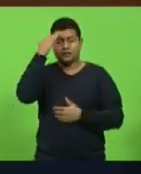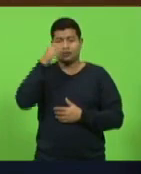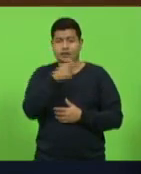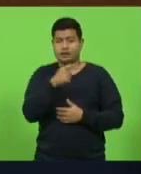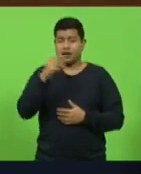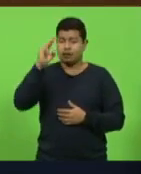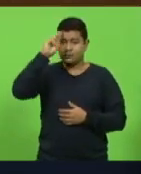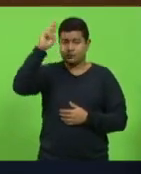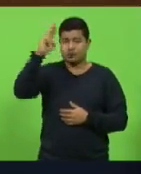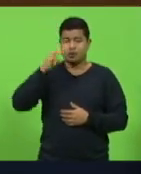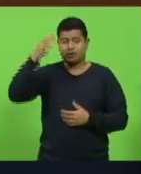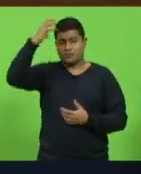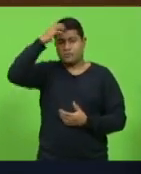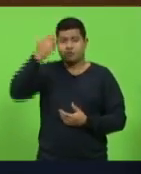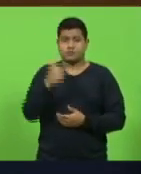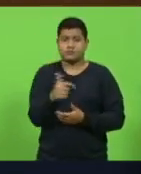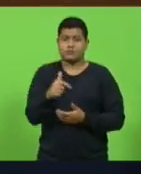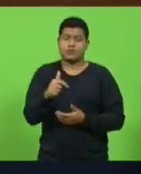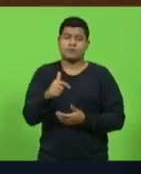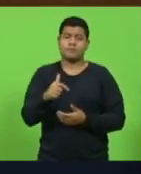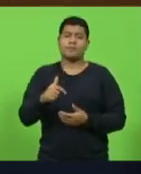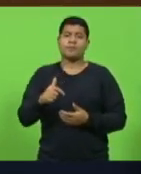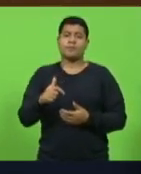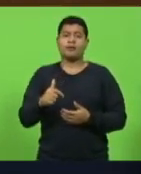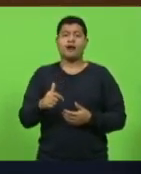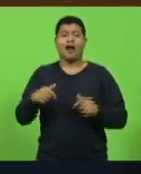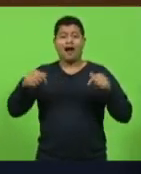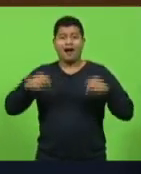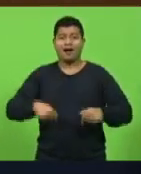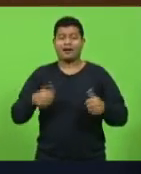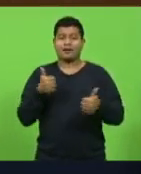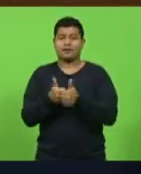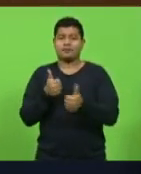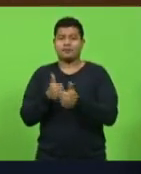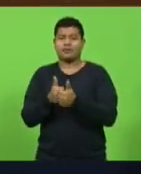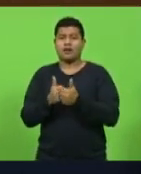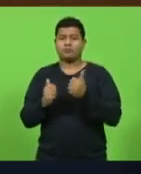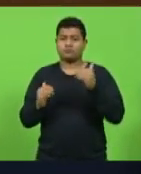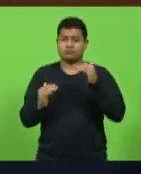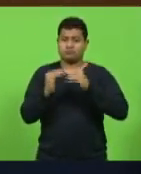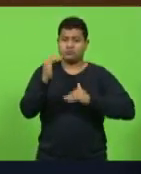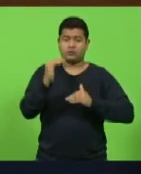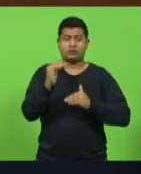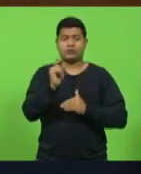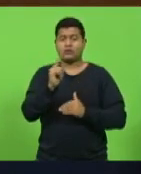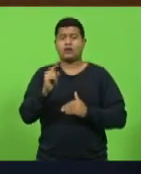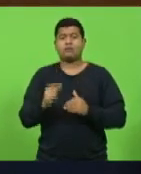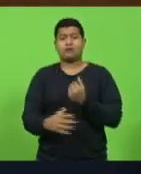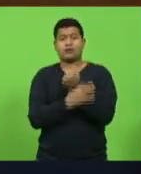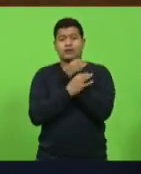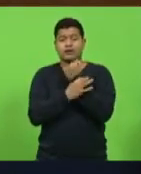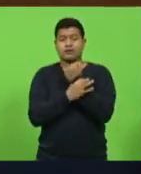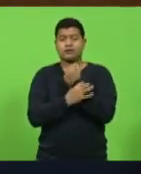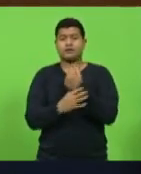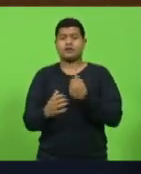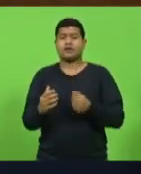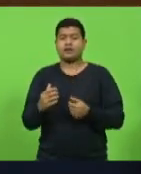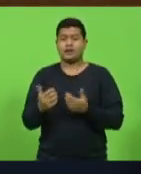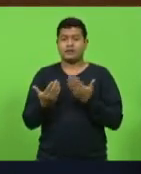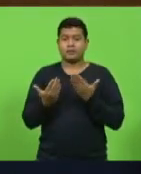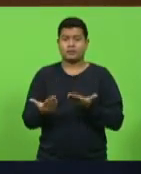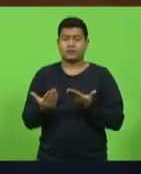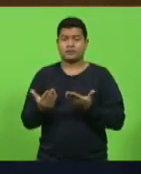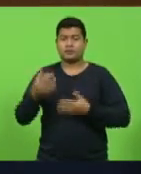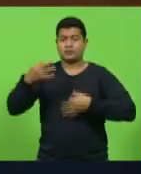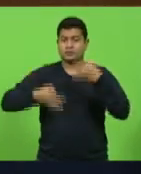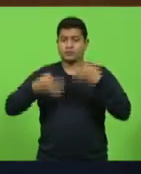de modo que não deveria este tribunal divergir mas sim garantir a segurança jurídica e